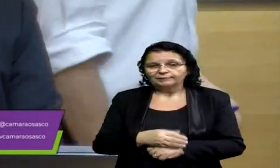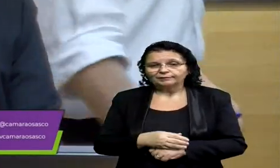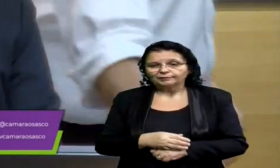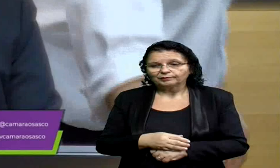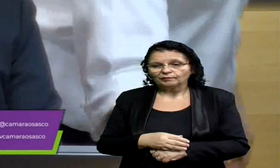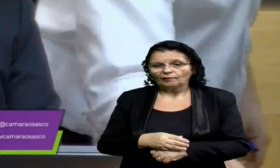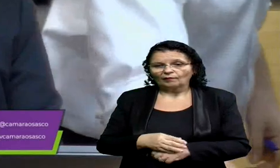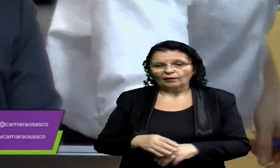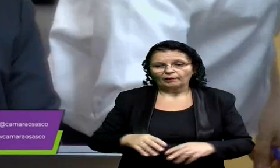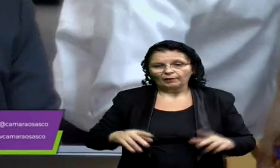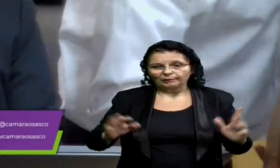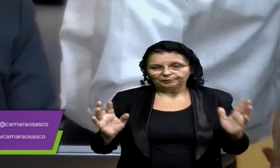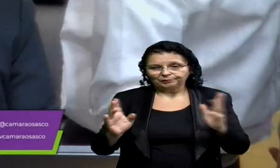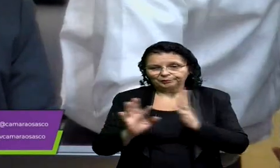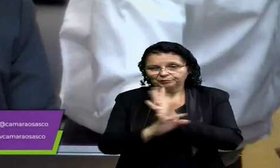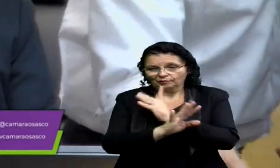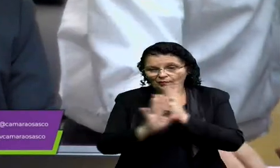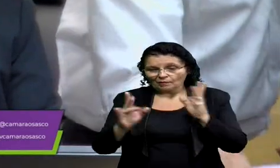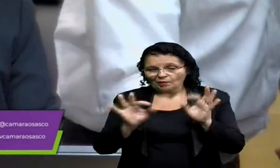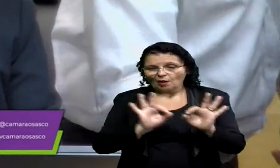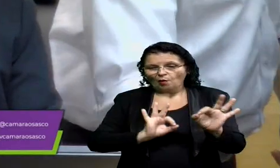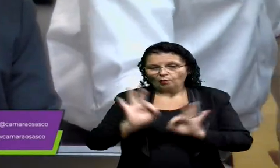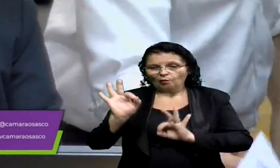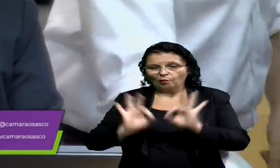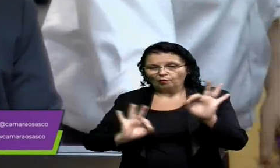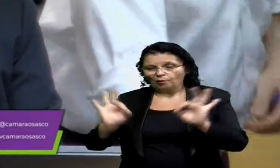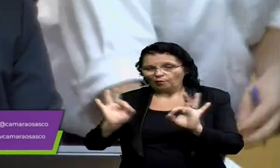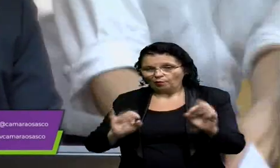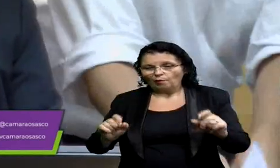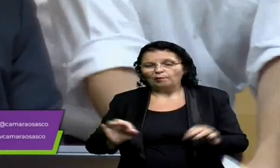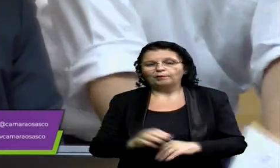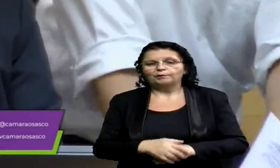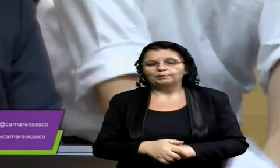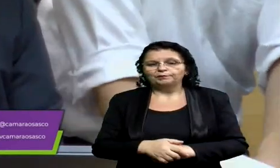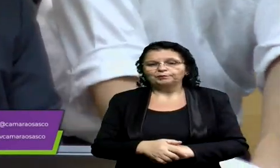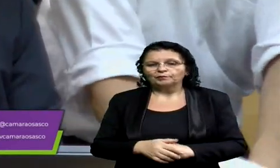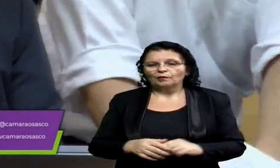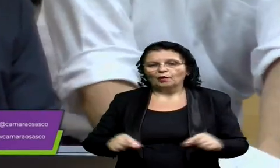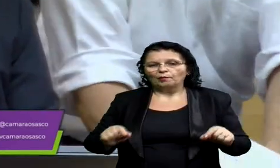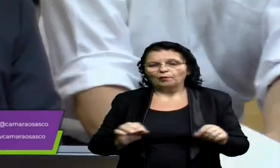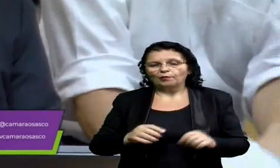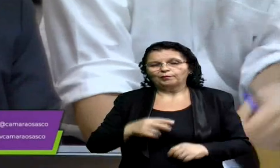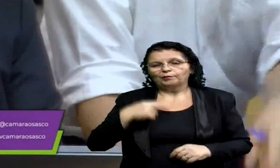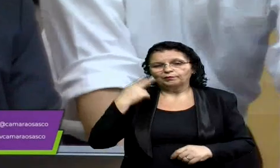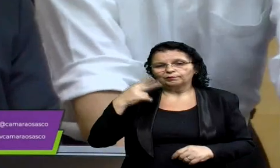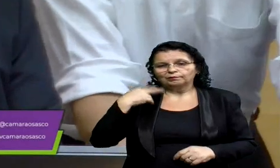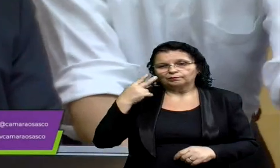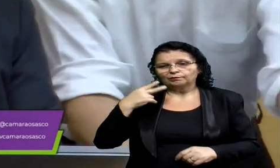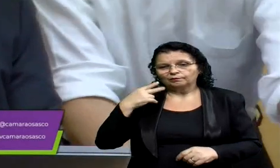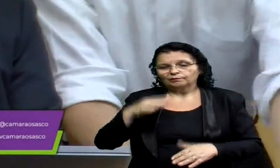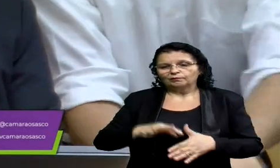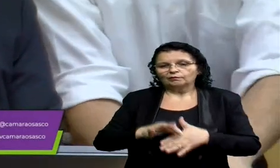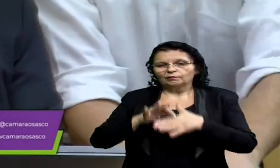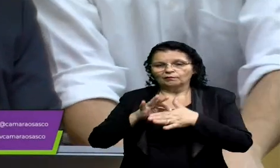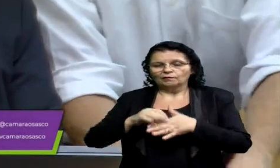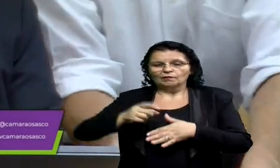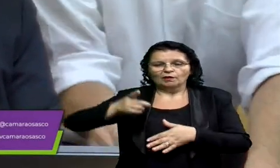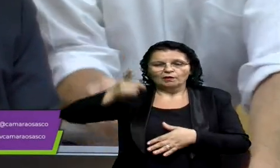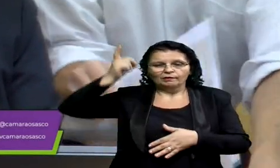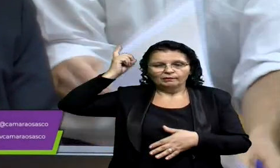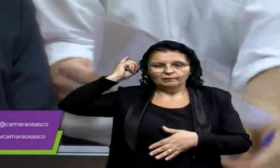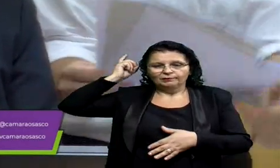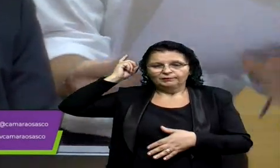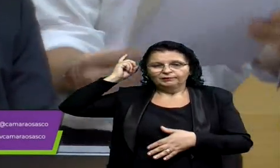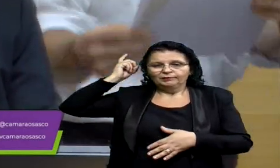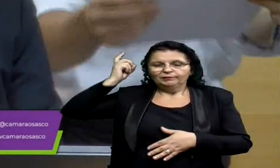passarelas da Rua Manoel Pedro Pimentel no Parque Continental indicação do vereador e líder do governo delbo